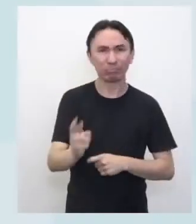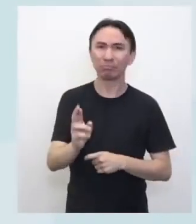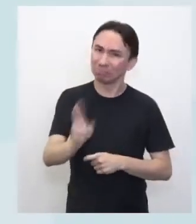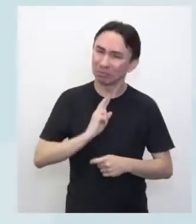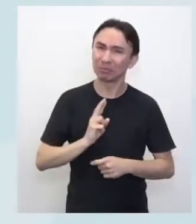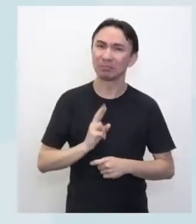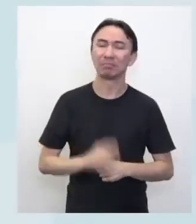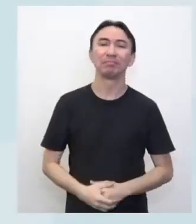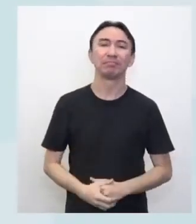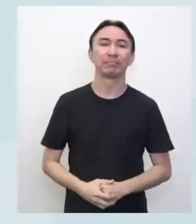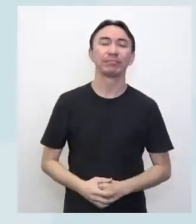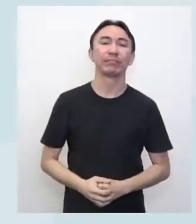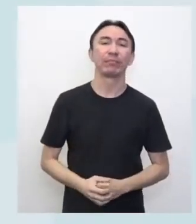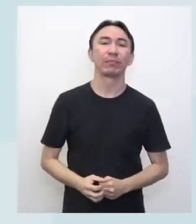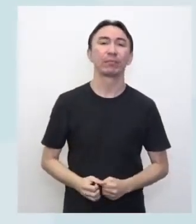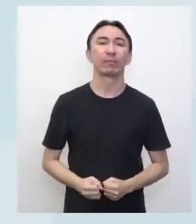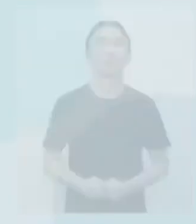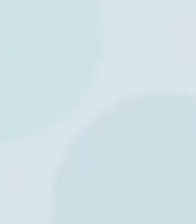já volta.